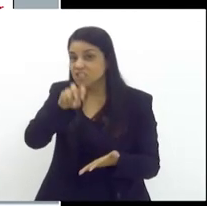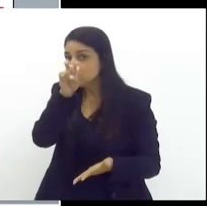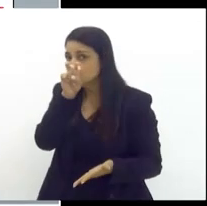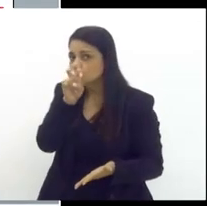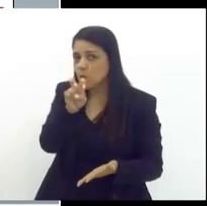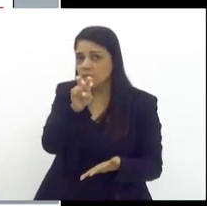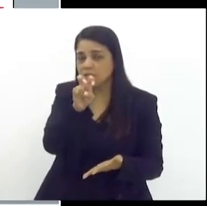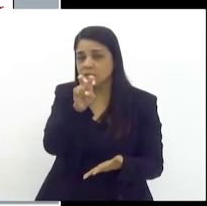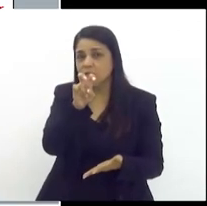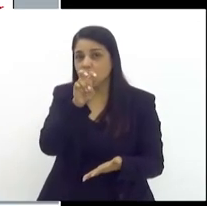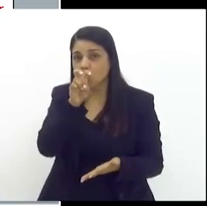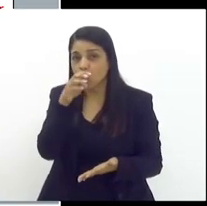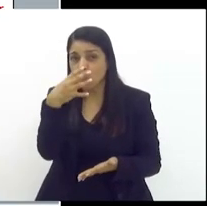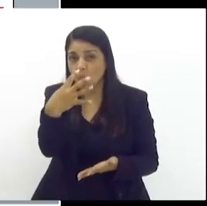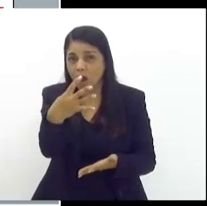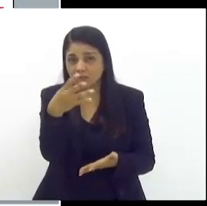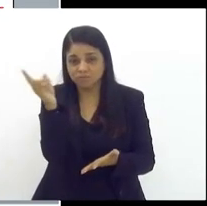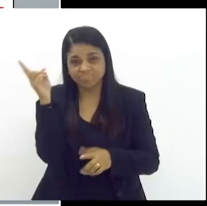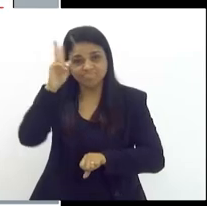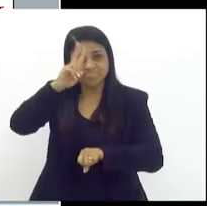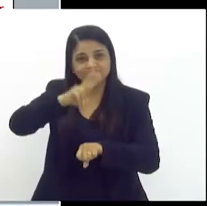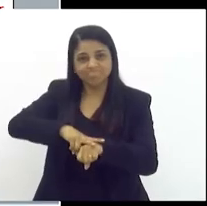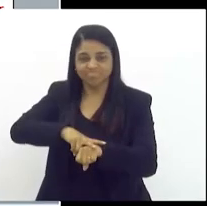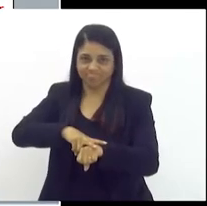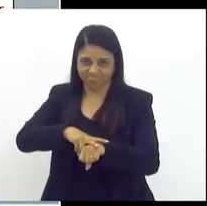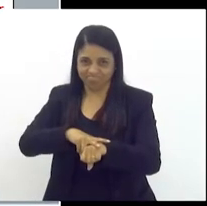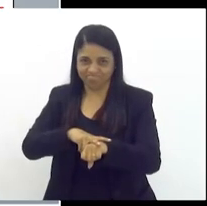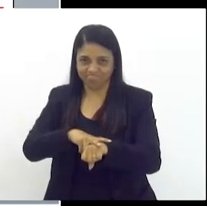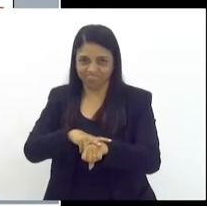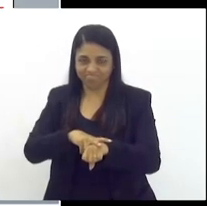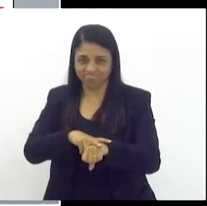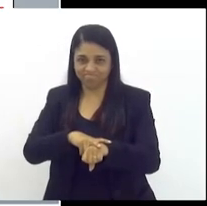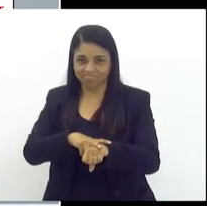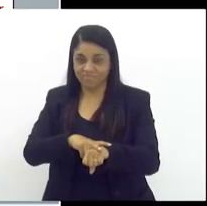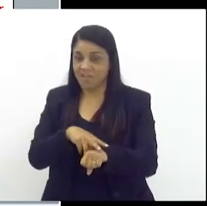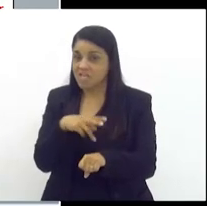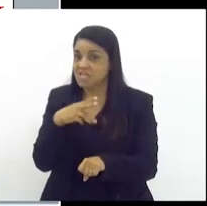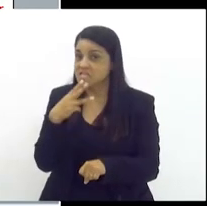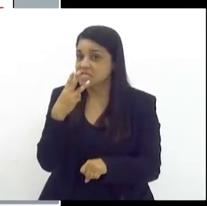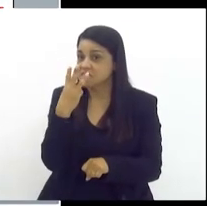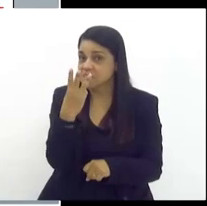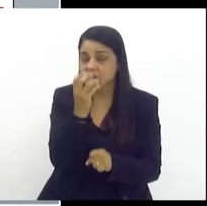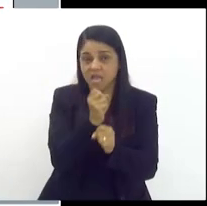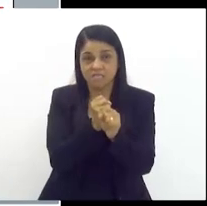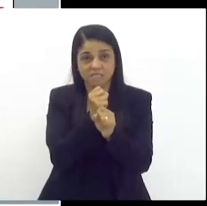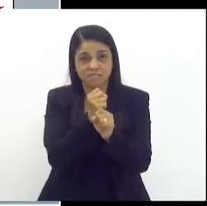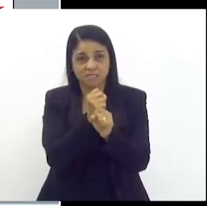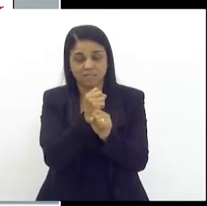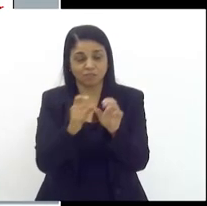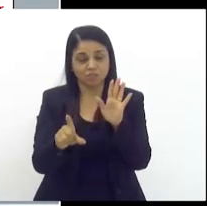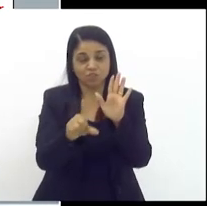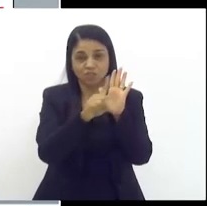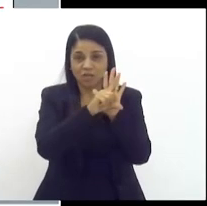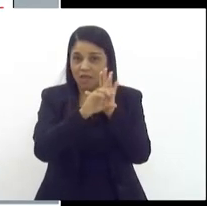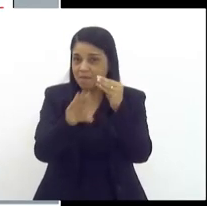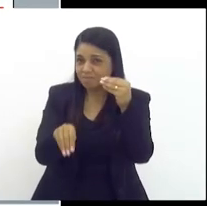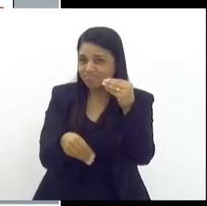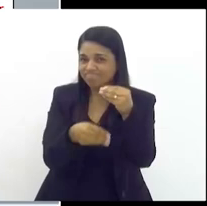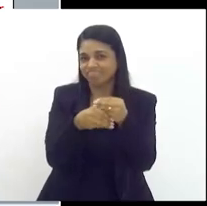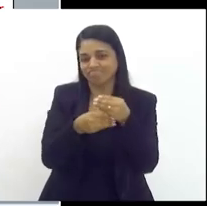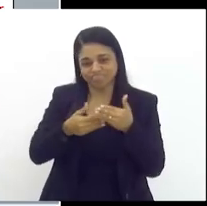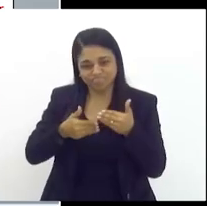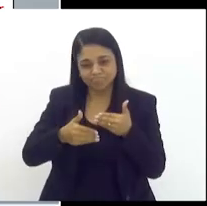então a gente pelo menos três anos de leis complementares a gente vai ter aí pela frente